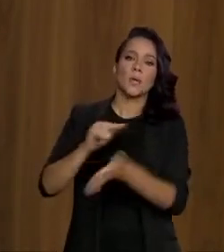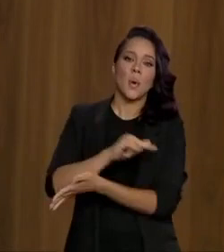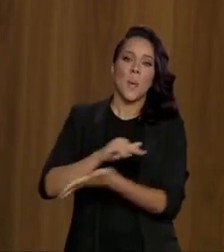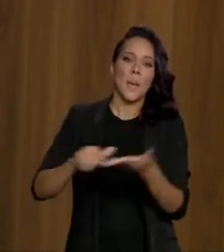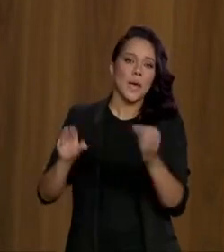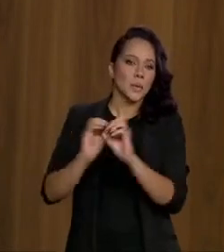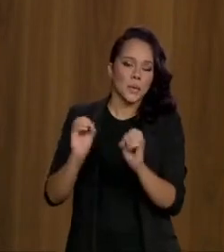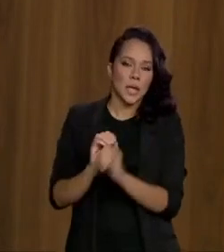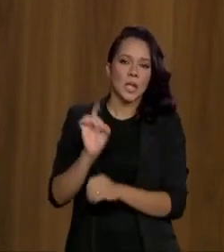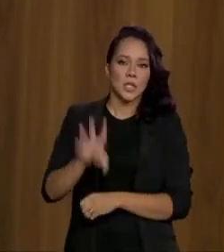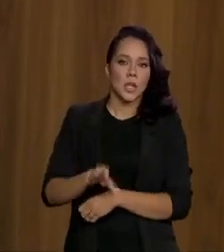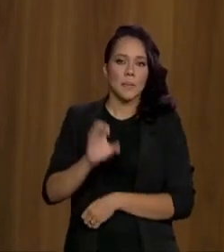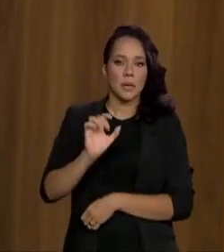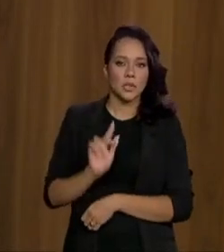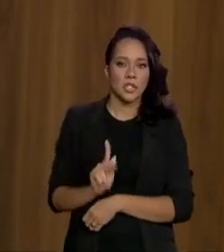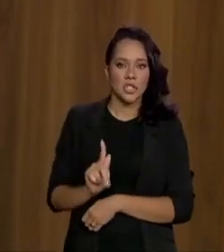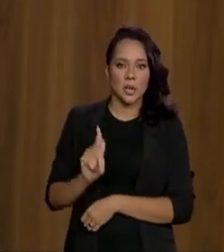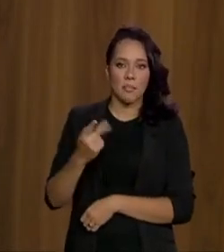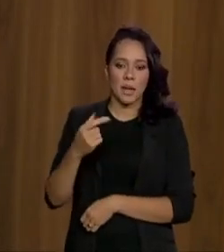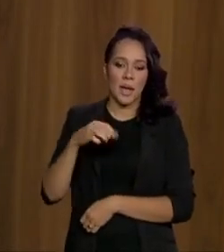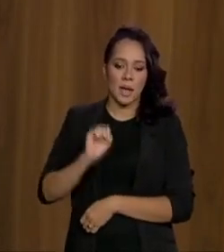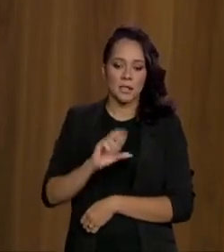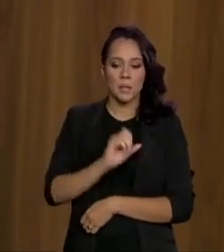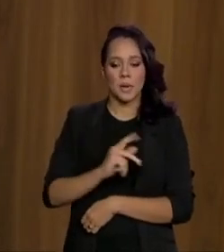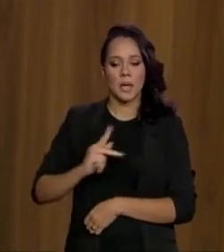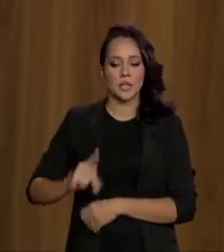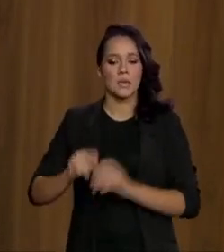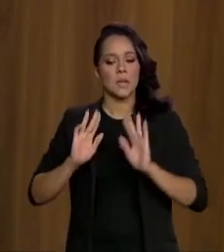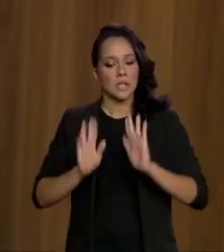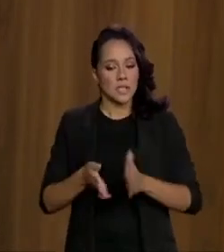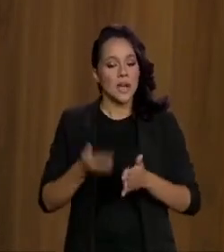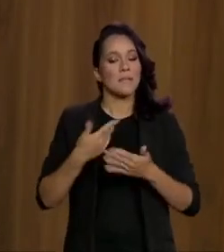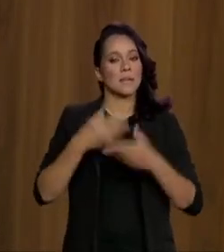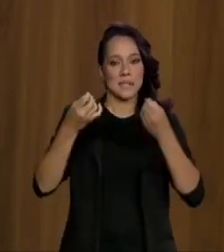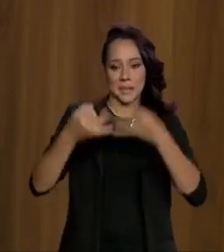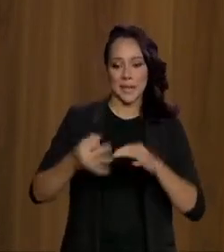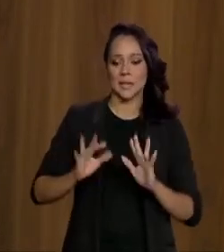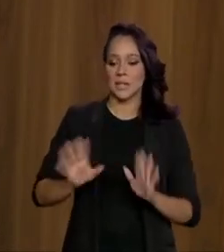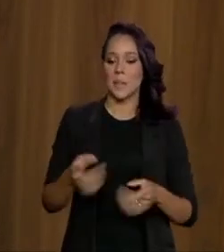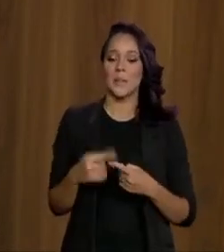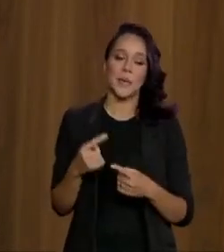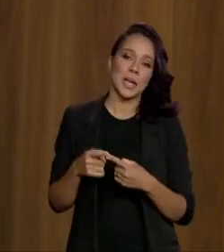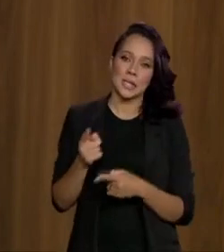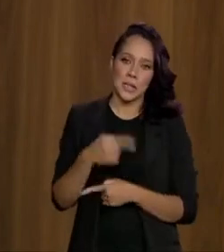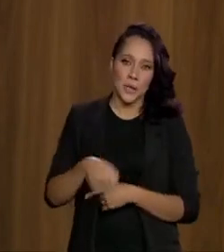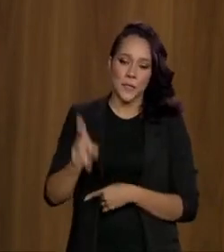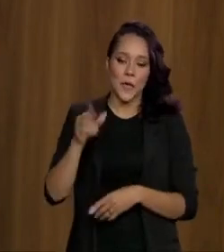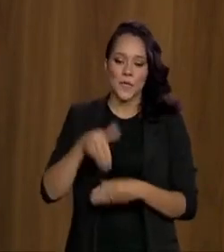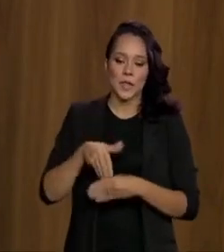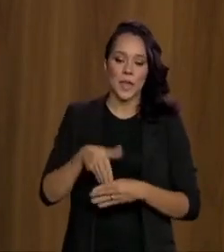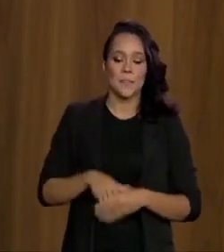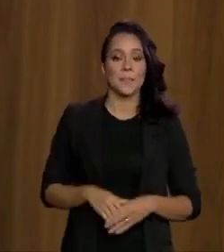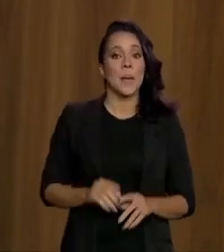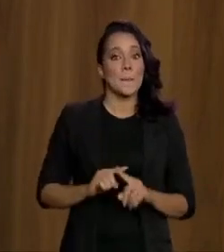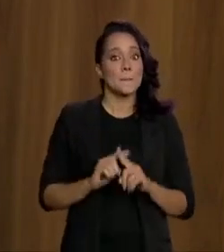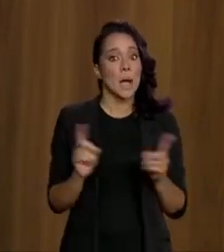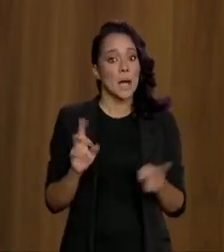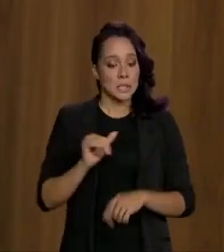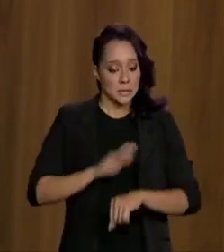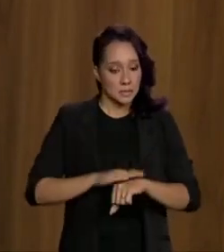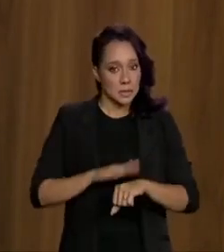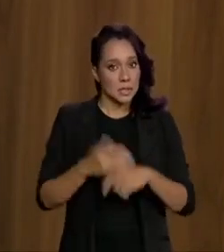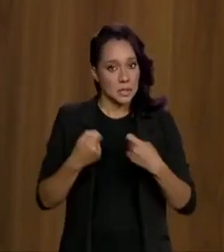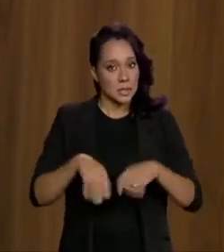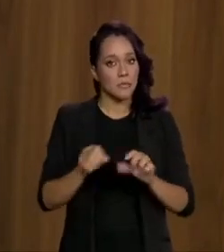nem nada, só pelo GPS ali do celular, pelo aplicativo, já fica justificado que você não votou. Mas isso se feito no